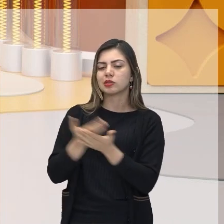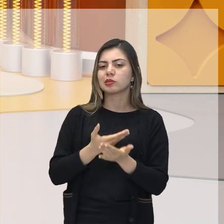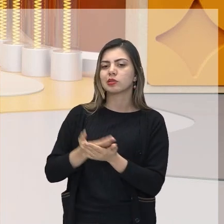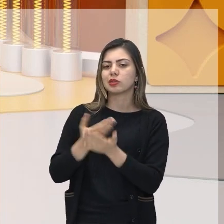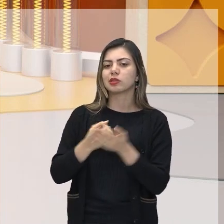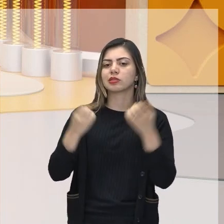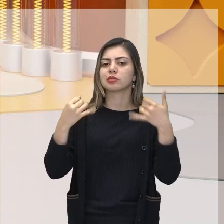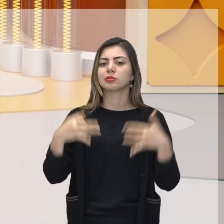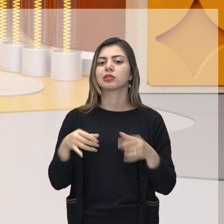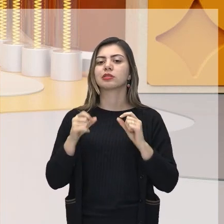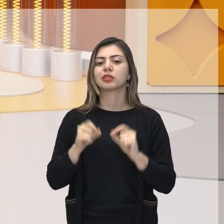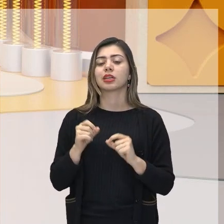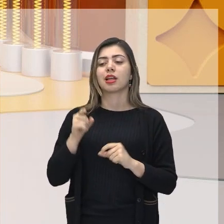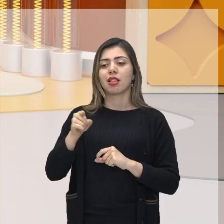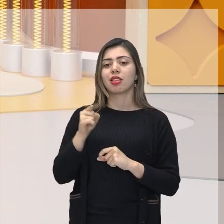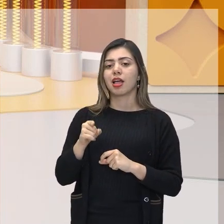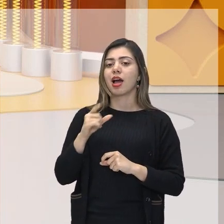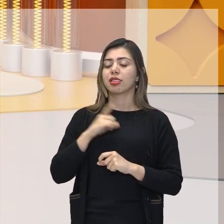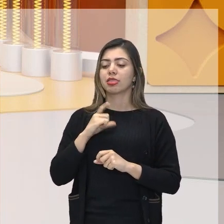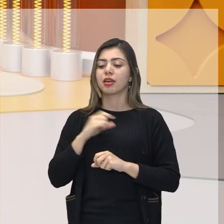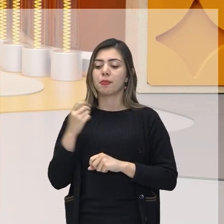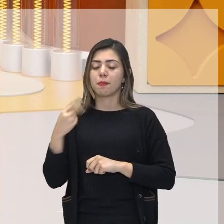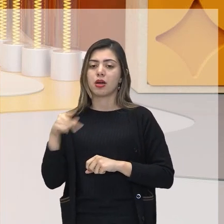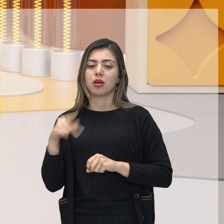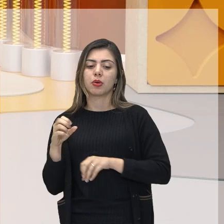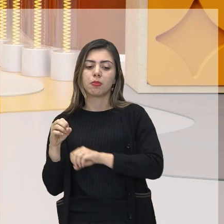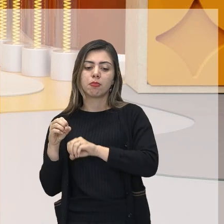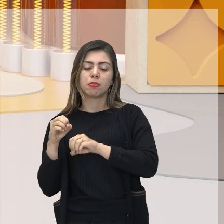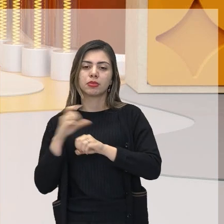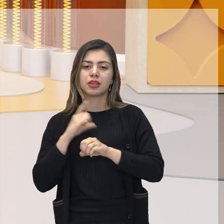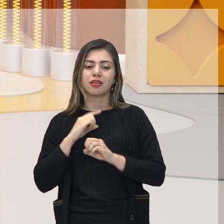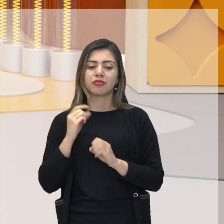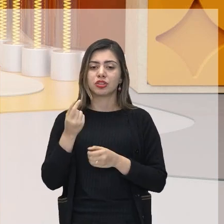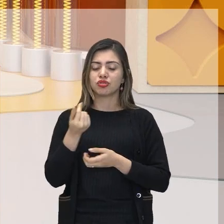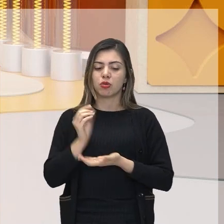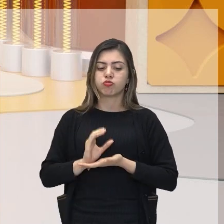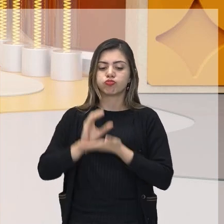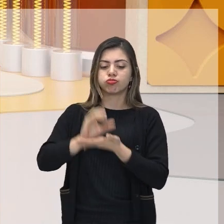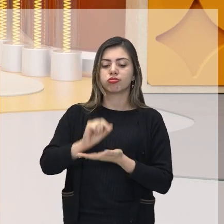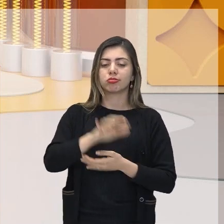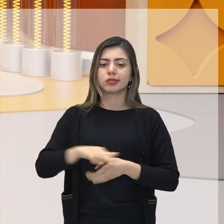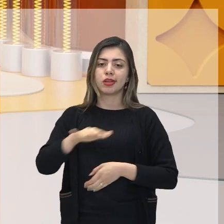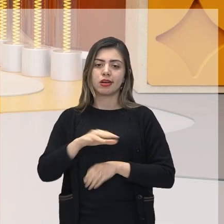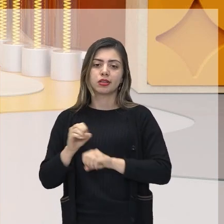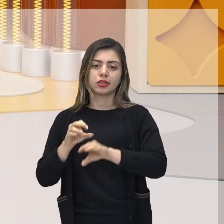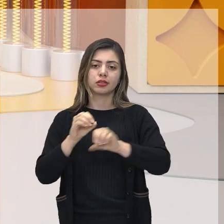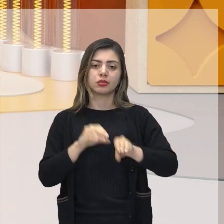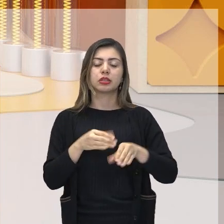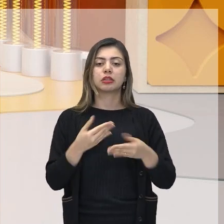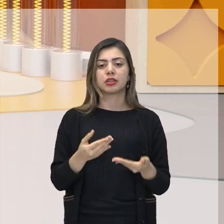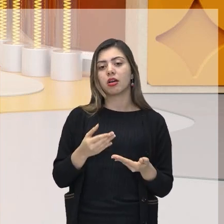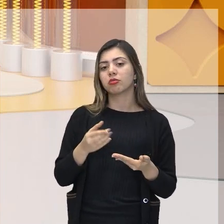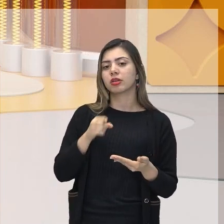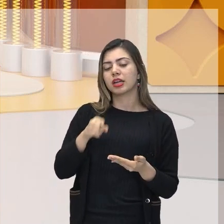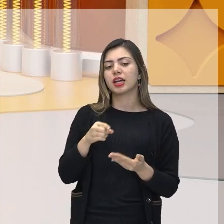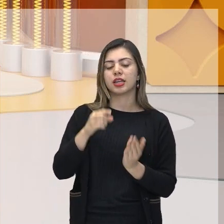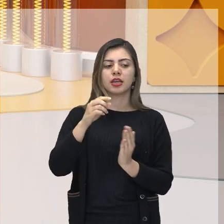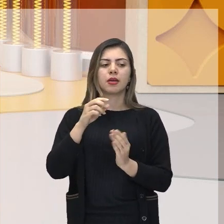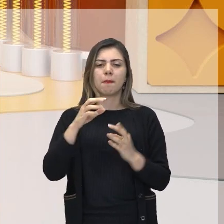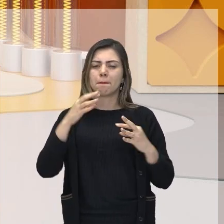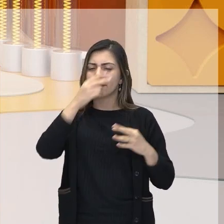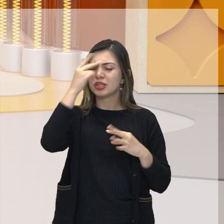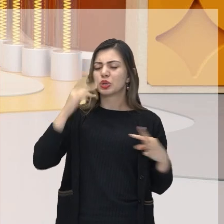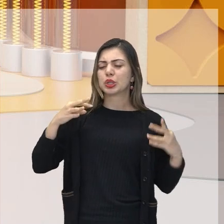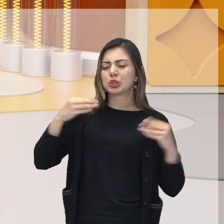havia investido fortemente em educação e tinha, inclusive, erradicado o analfabetismo. Mas se a gente refletir um pouco